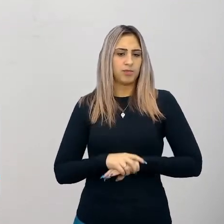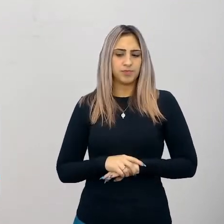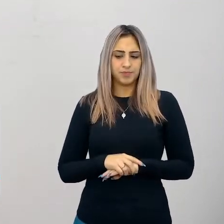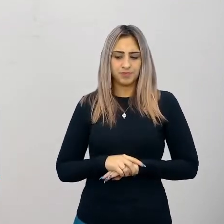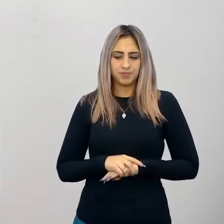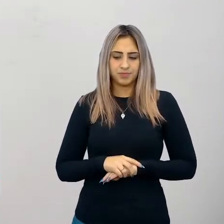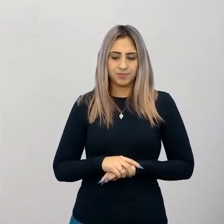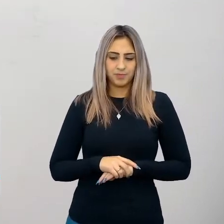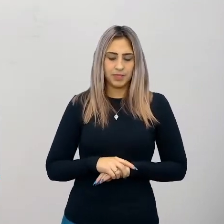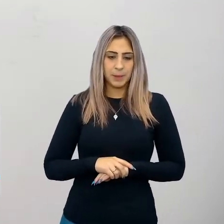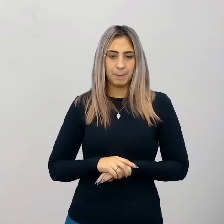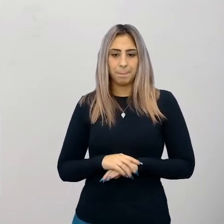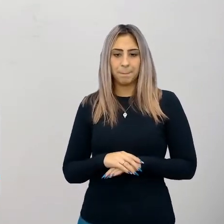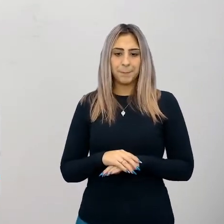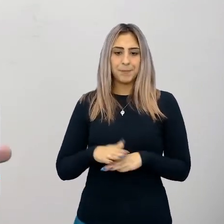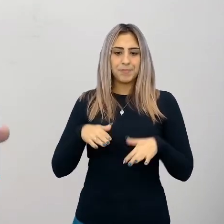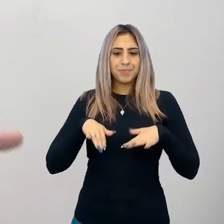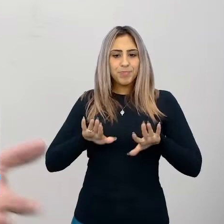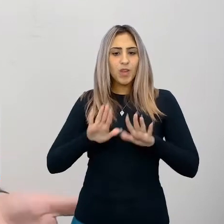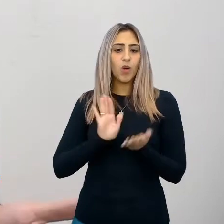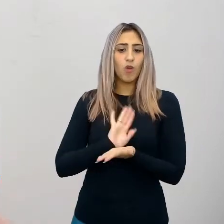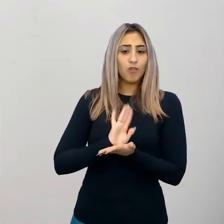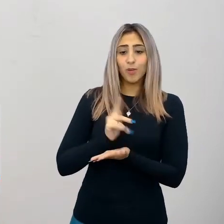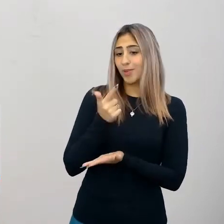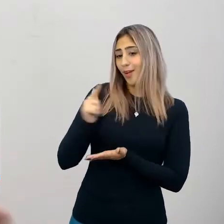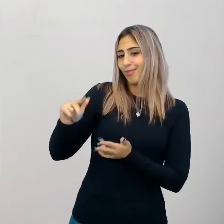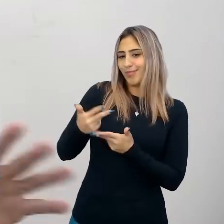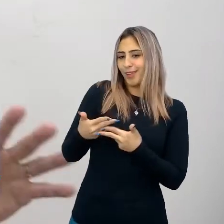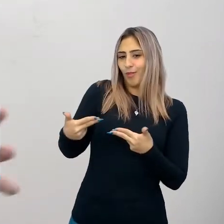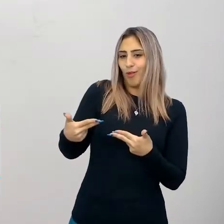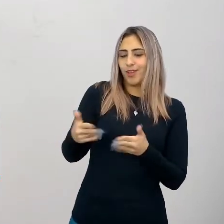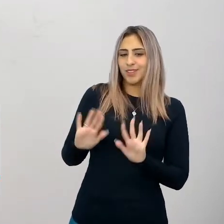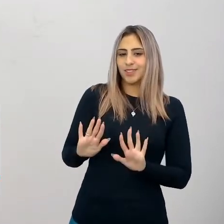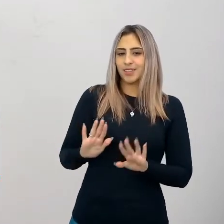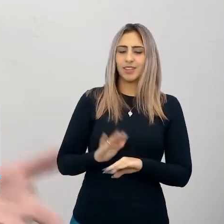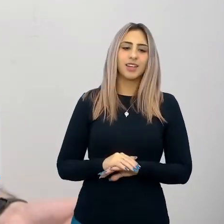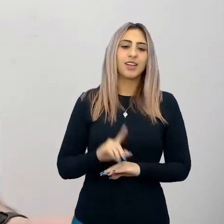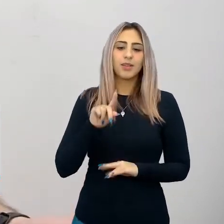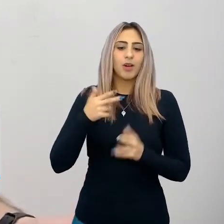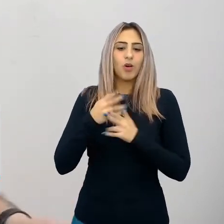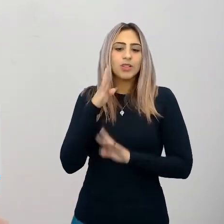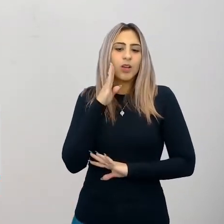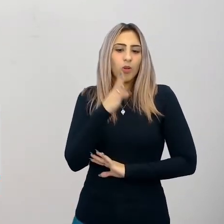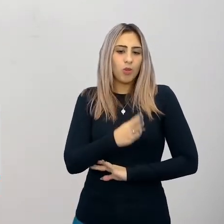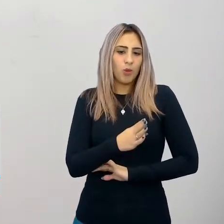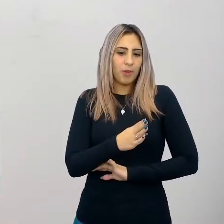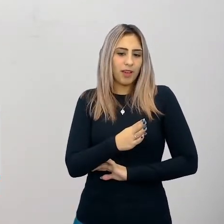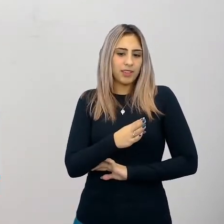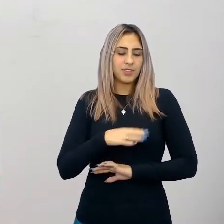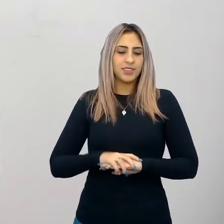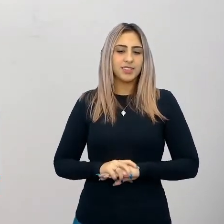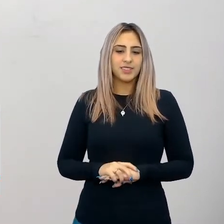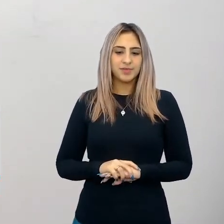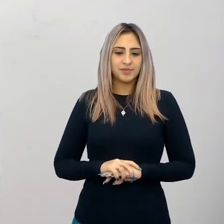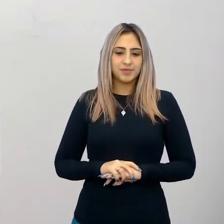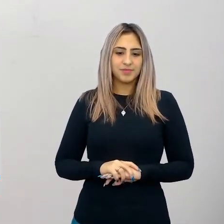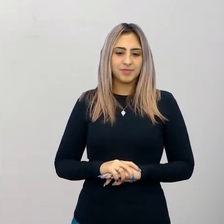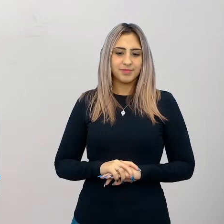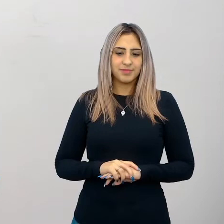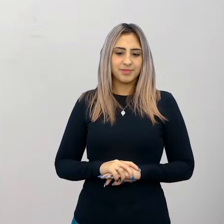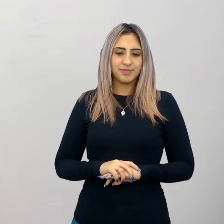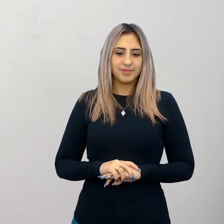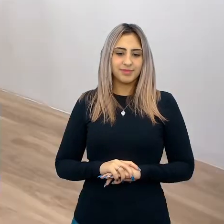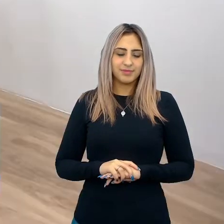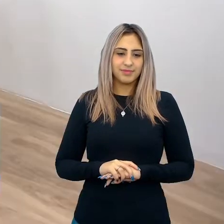aqui, porém, o filme é outra coisa. Não é a reprodução automática do livro. Você me lembrou do Início de Inocência.